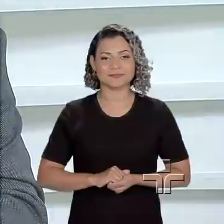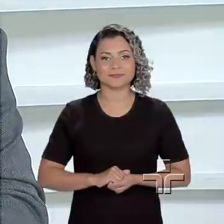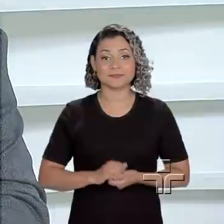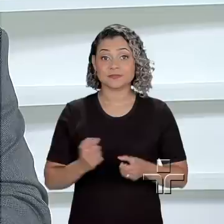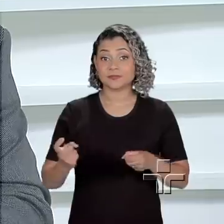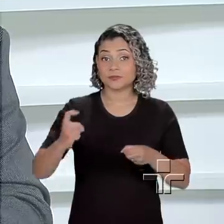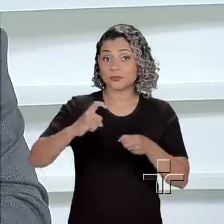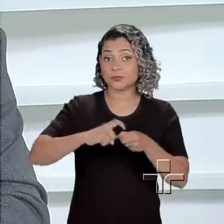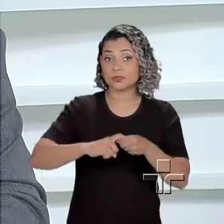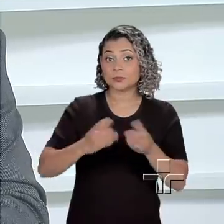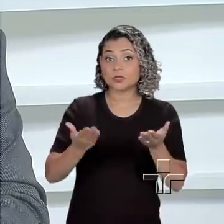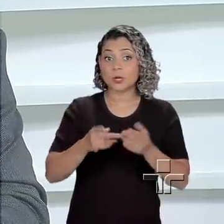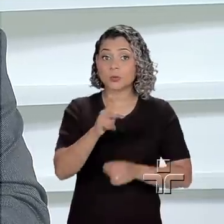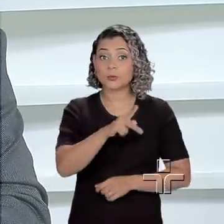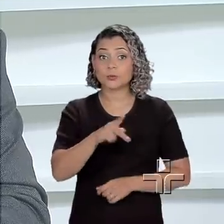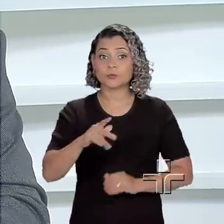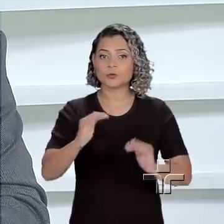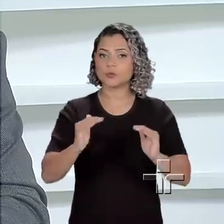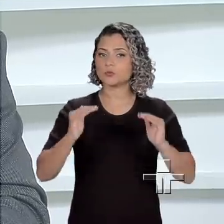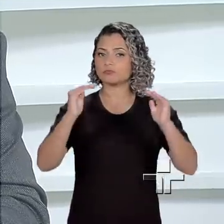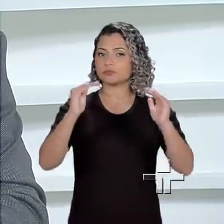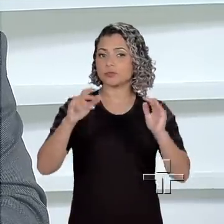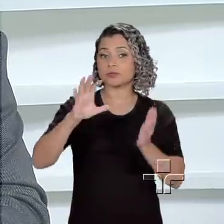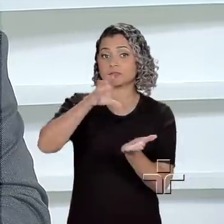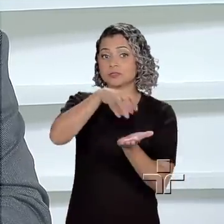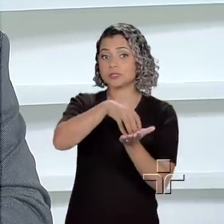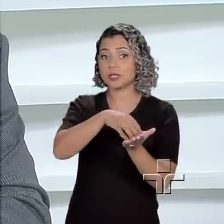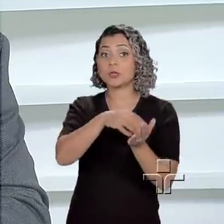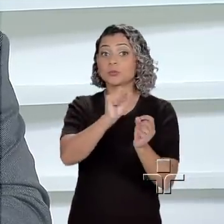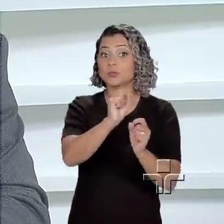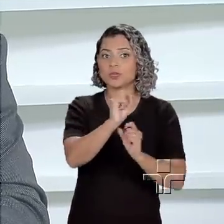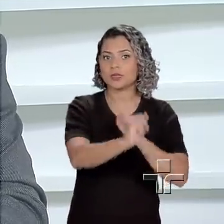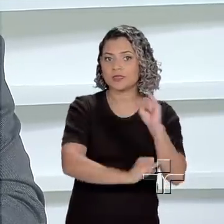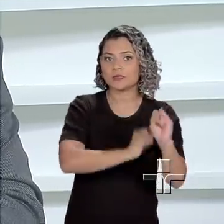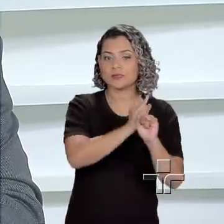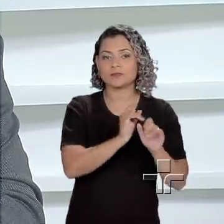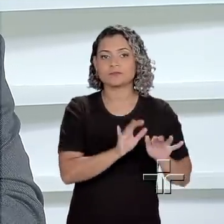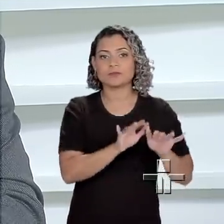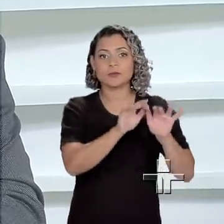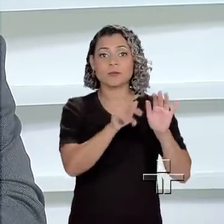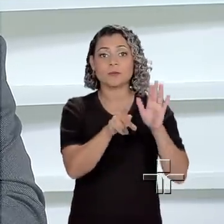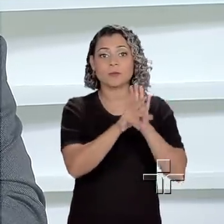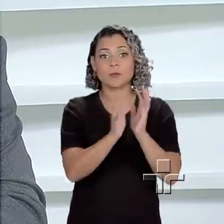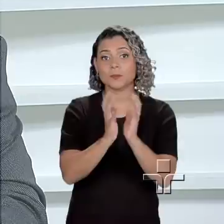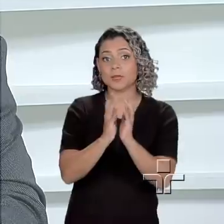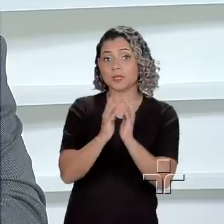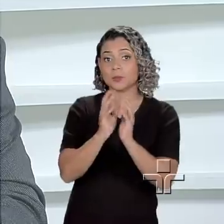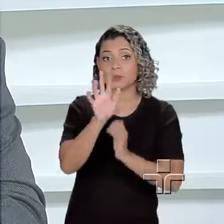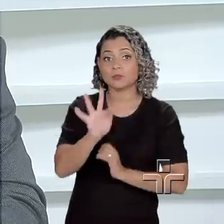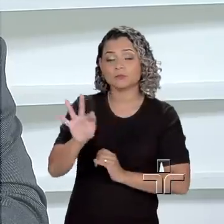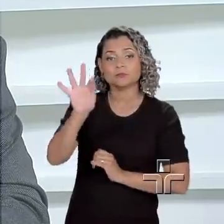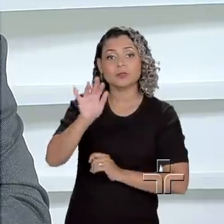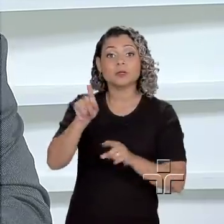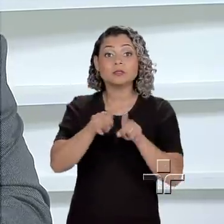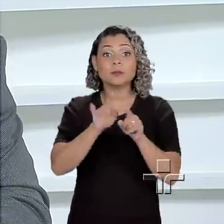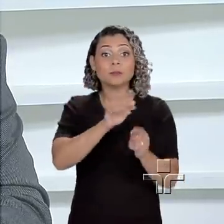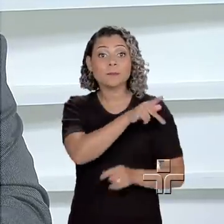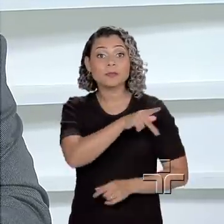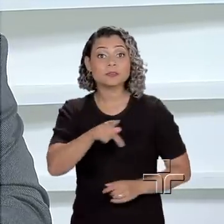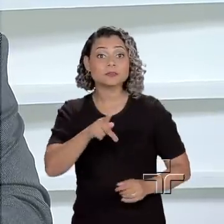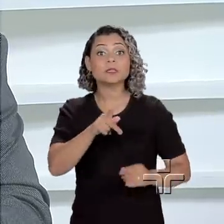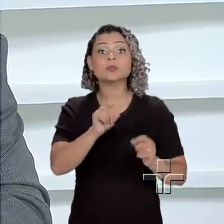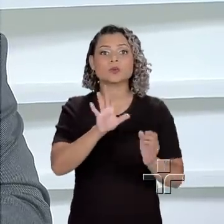Estamos de volta com o professor emérito do Centro de Informática da Universidade Federal de Pernambuco e presidente do Conselho